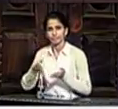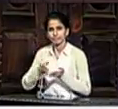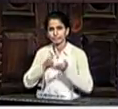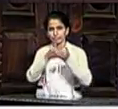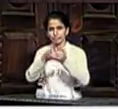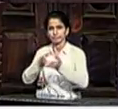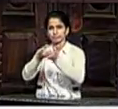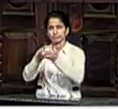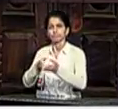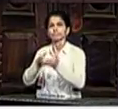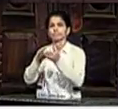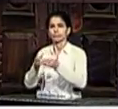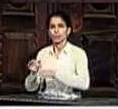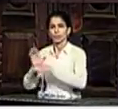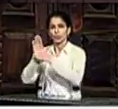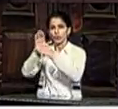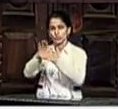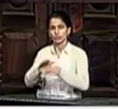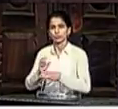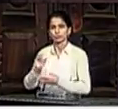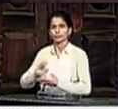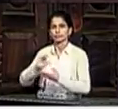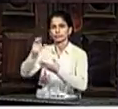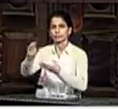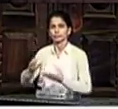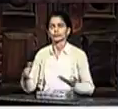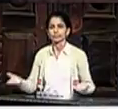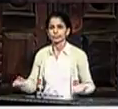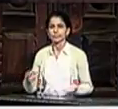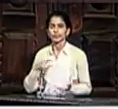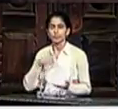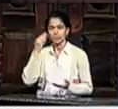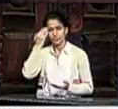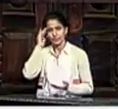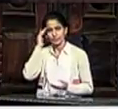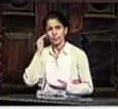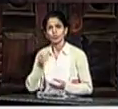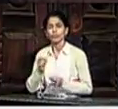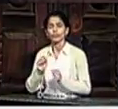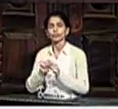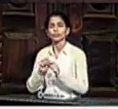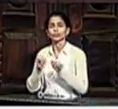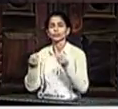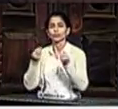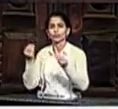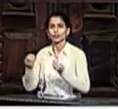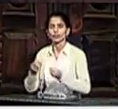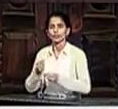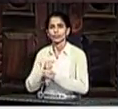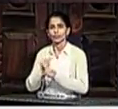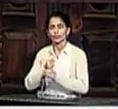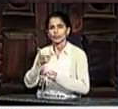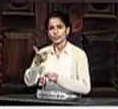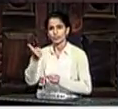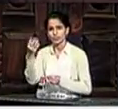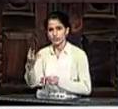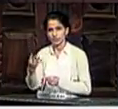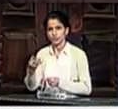e criando incentivos. Temos que entender como isso funciona. Em 2014, de 9